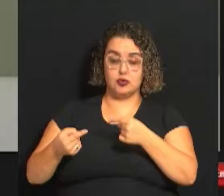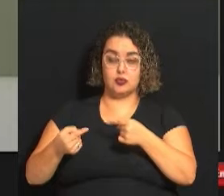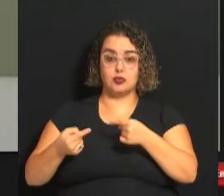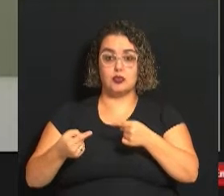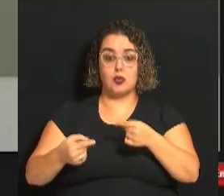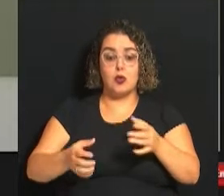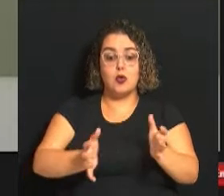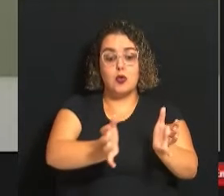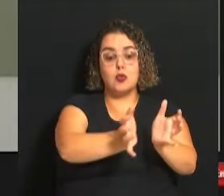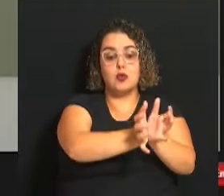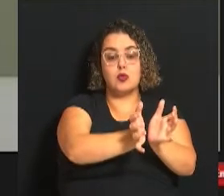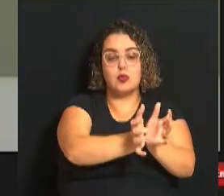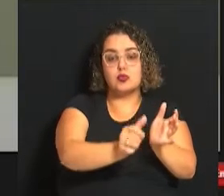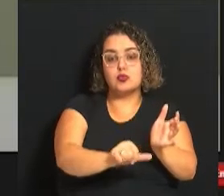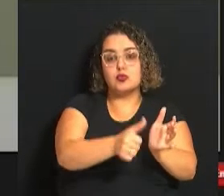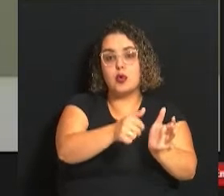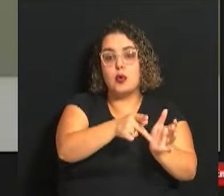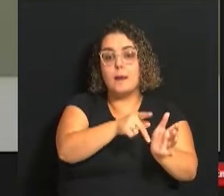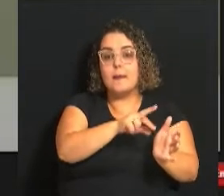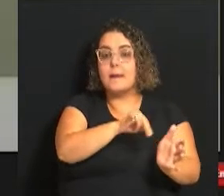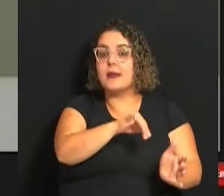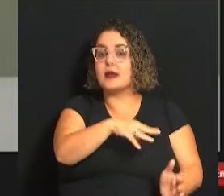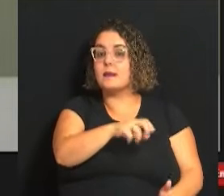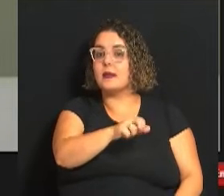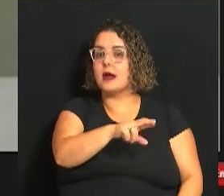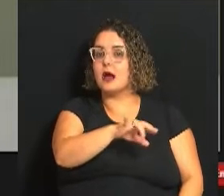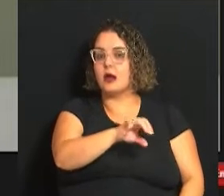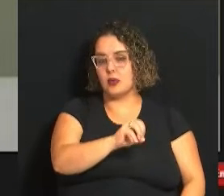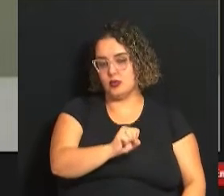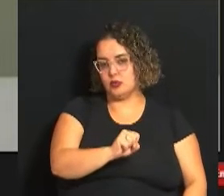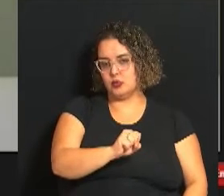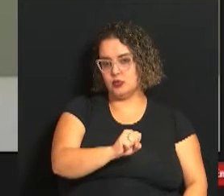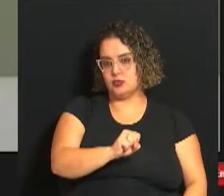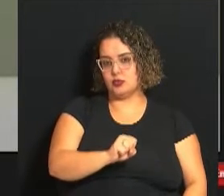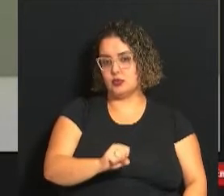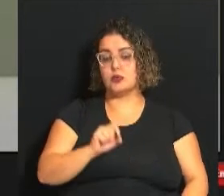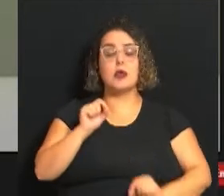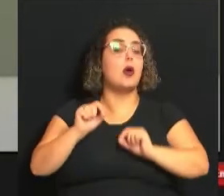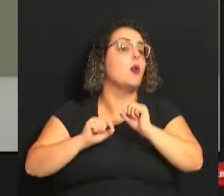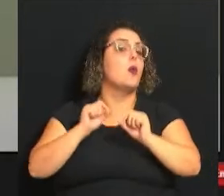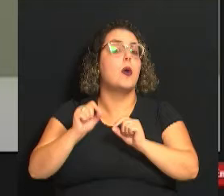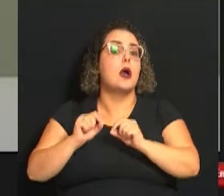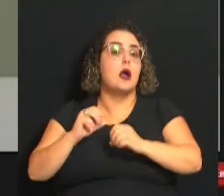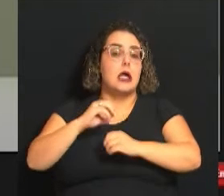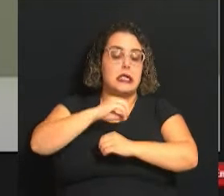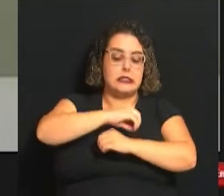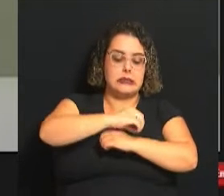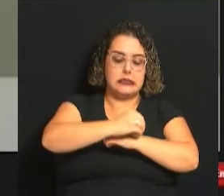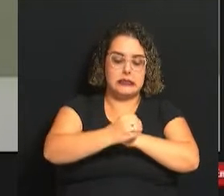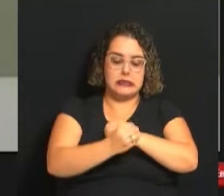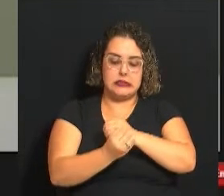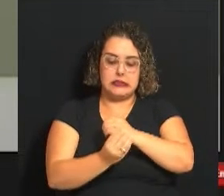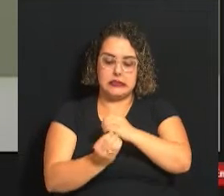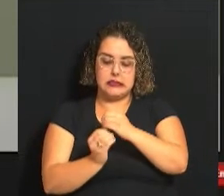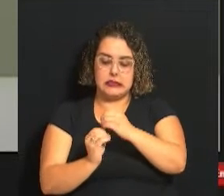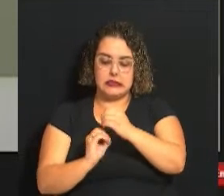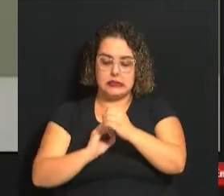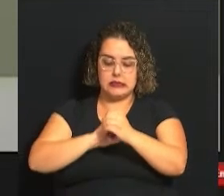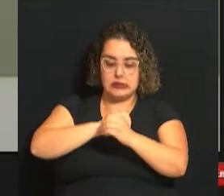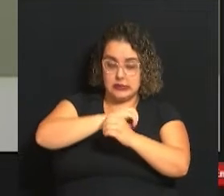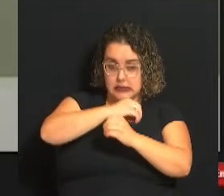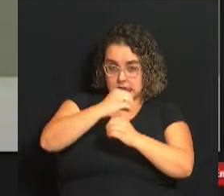primários. Os tumores primários são células que estão dentro do